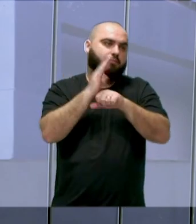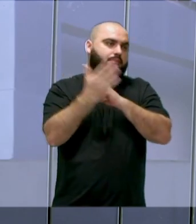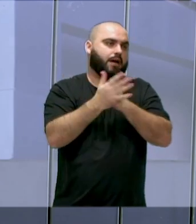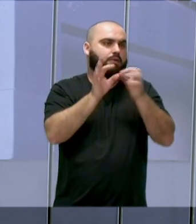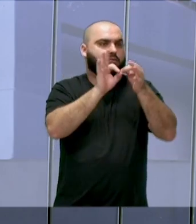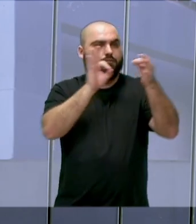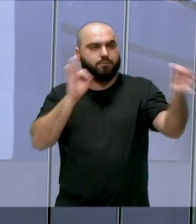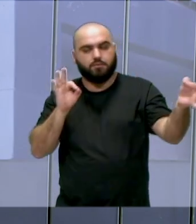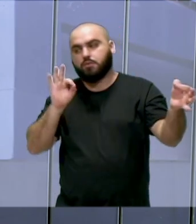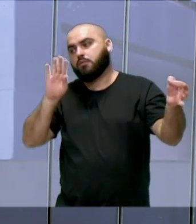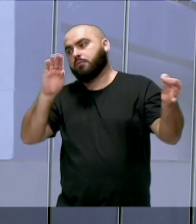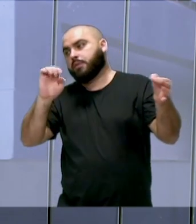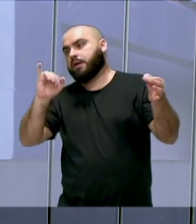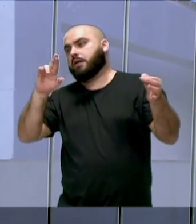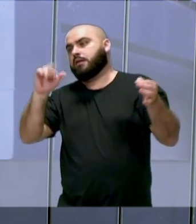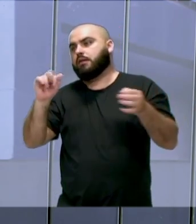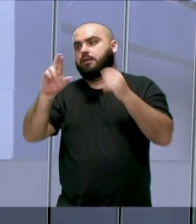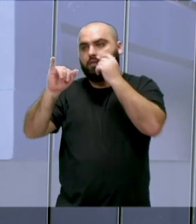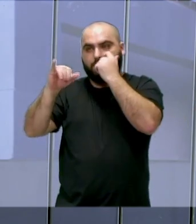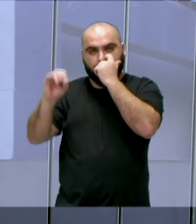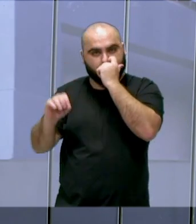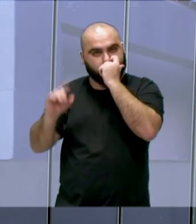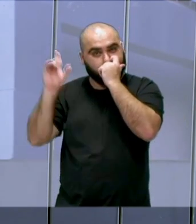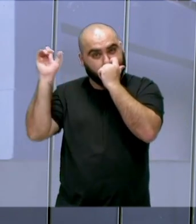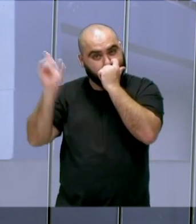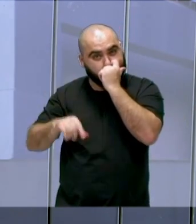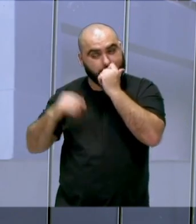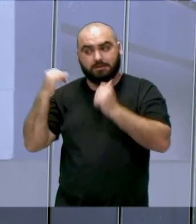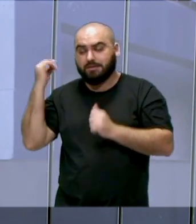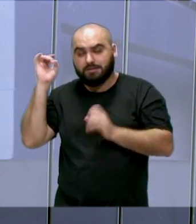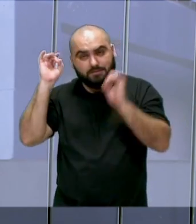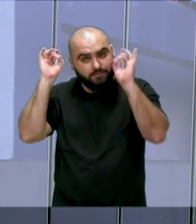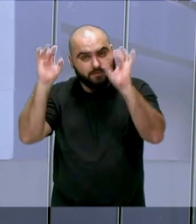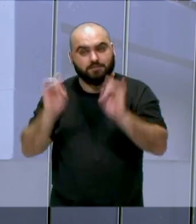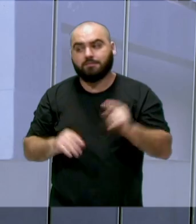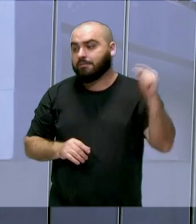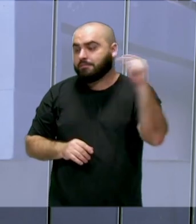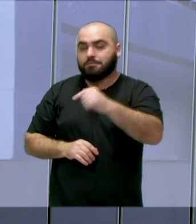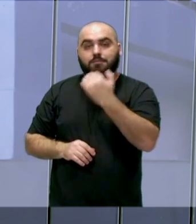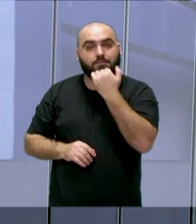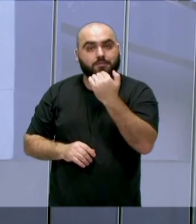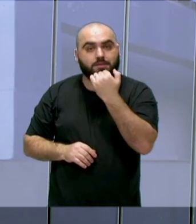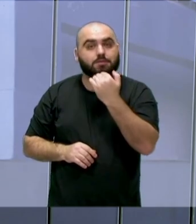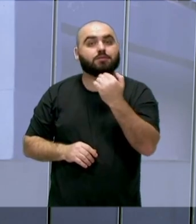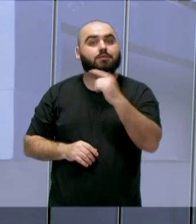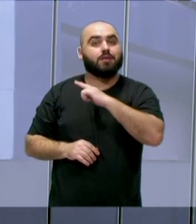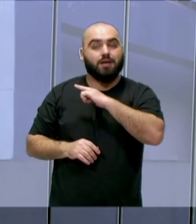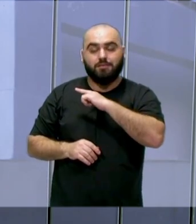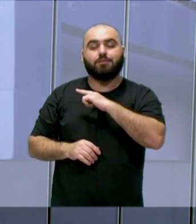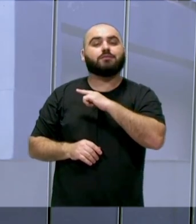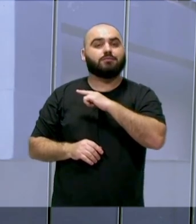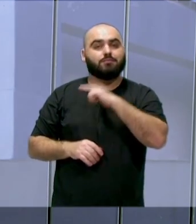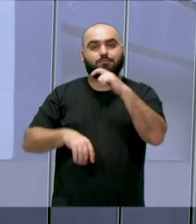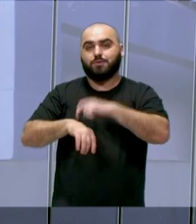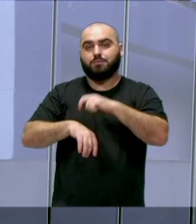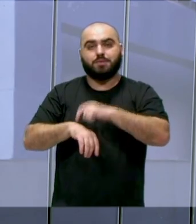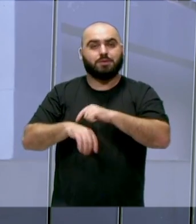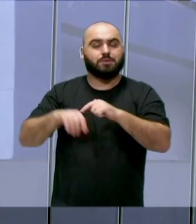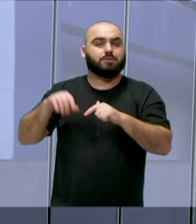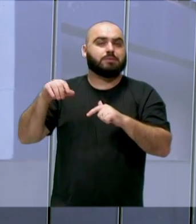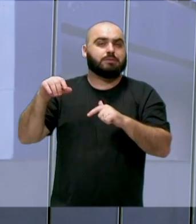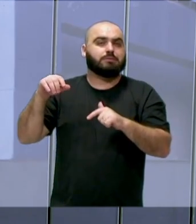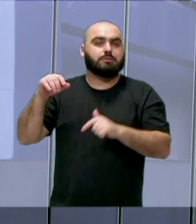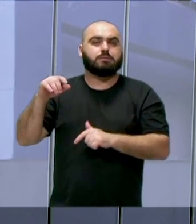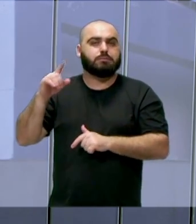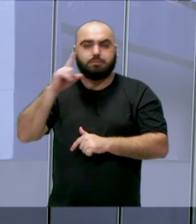e as pequenas praças. Então, é fundamental, essa indicação ela partiu por uma situação crítica, mas eu tenho outros parlamentares